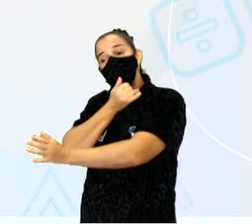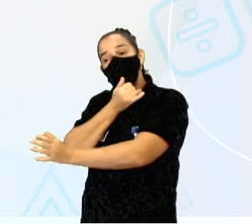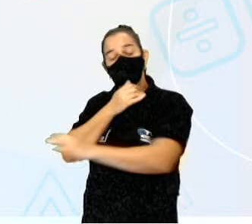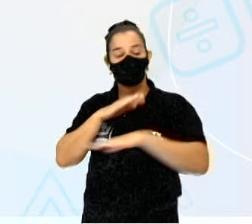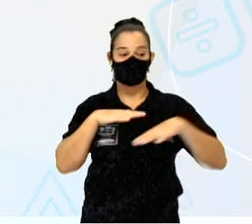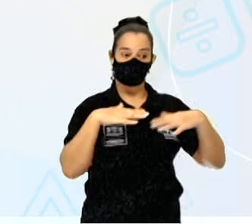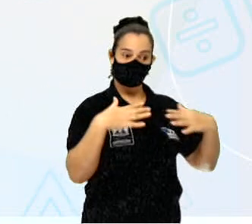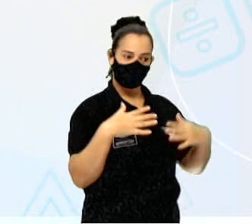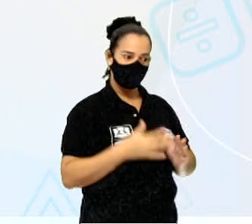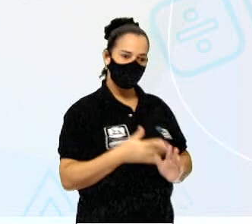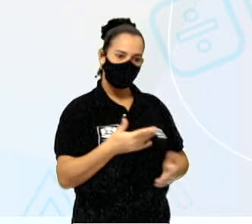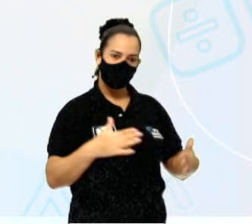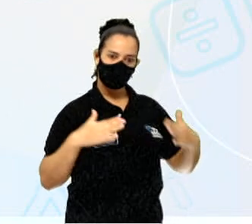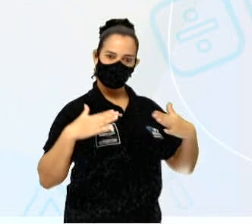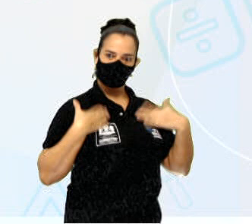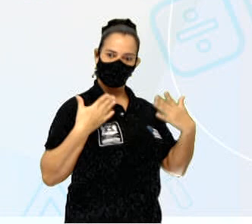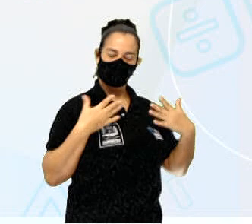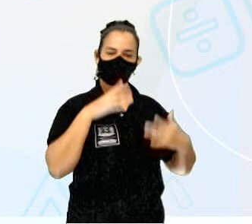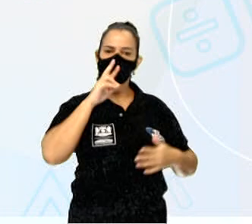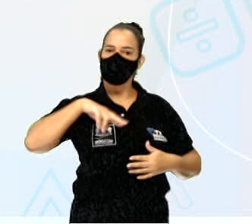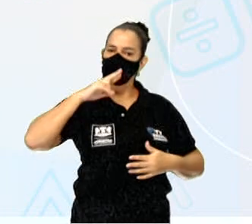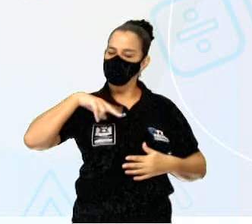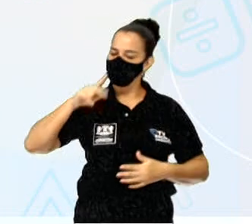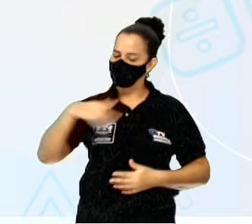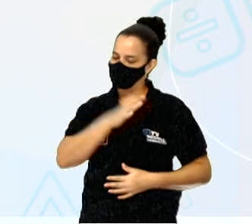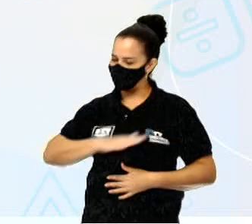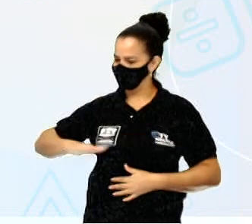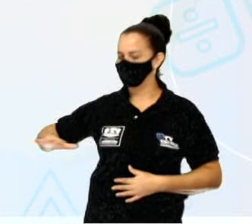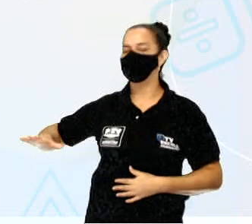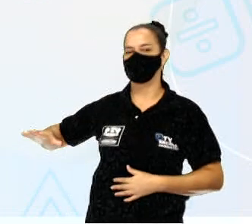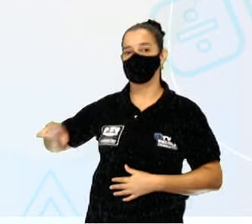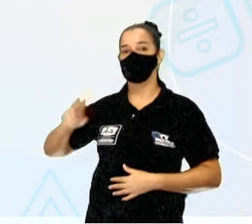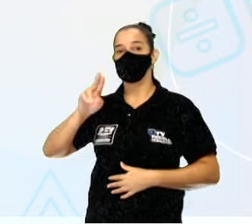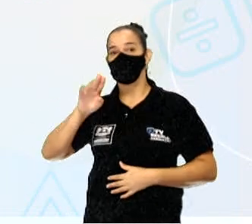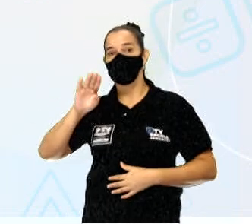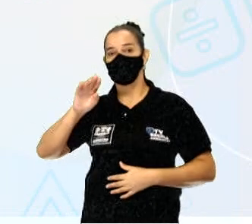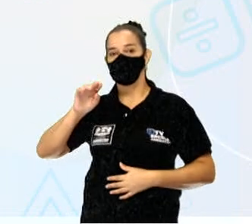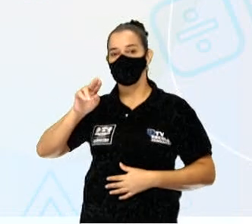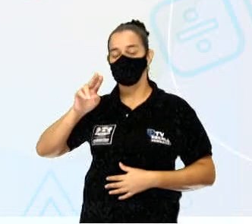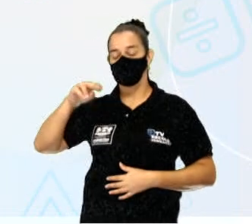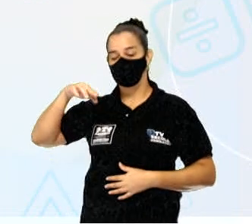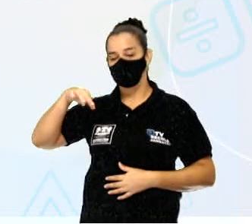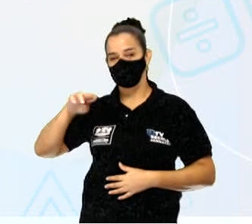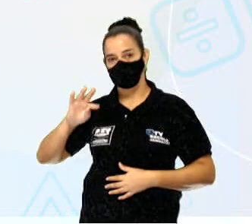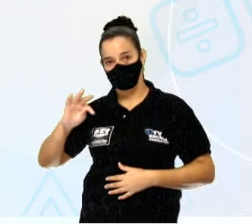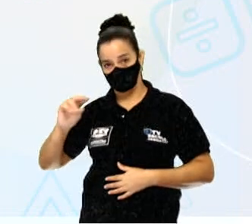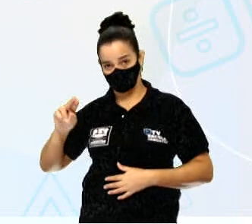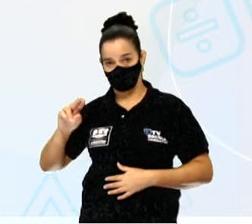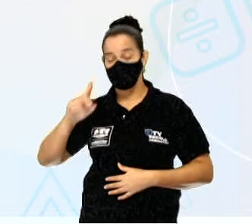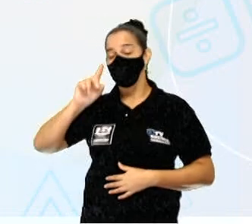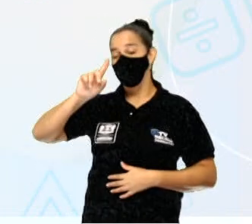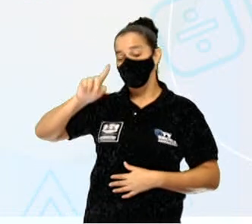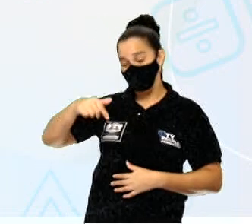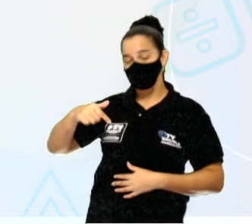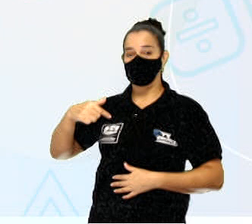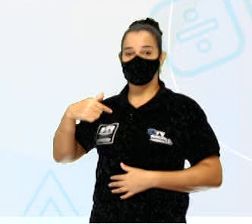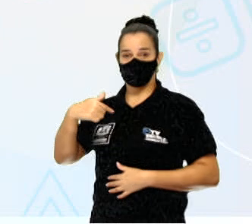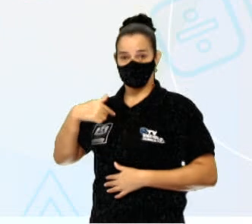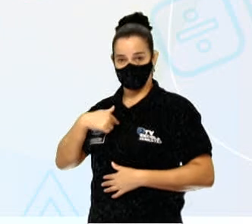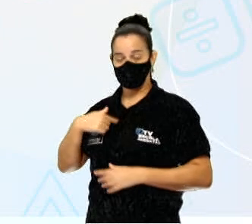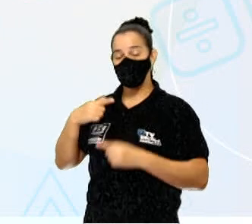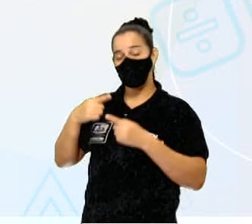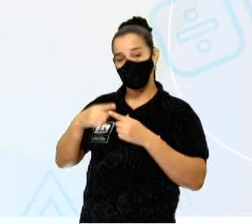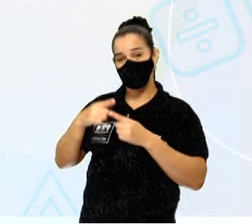impressionado pela resposta daquela criança. E Ubuntu significa: sou quem sou